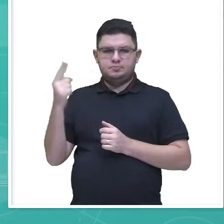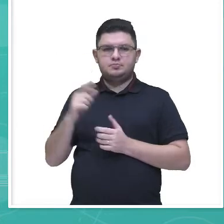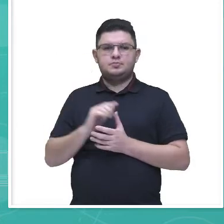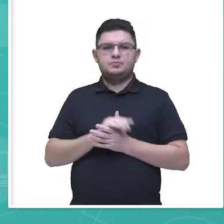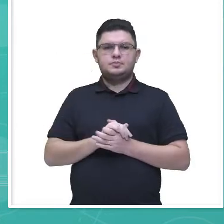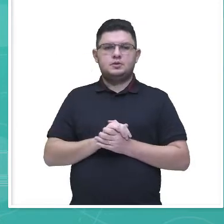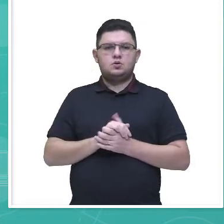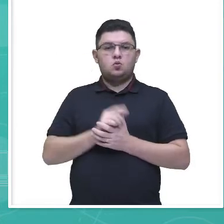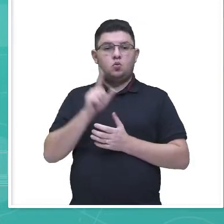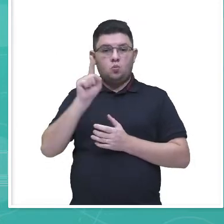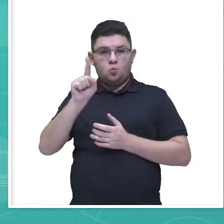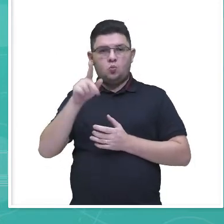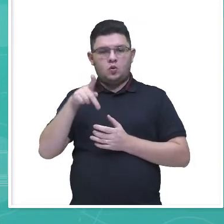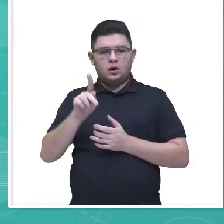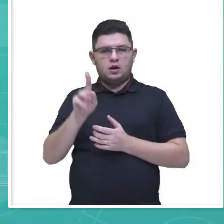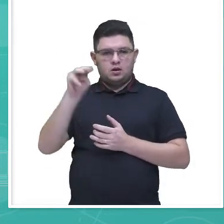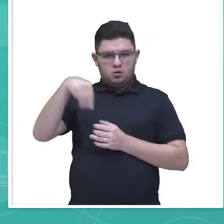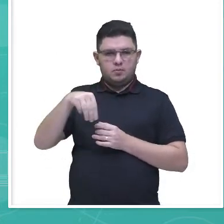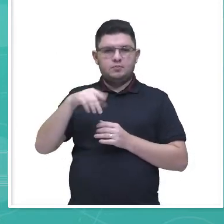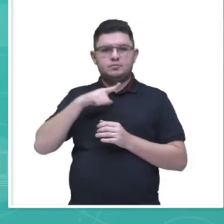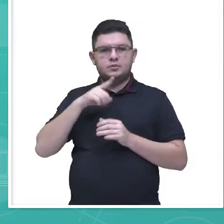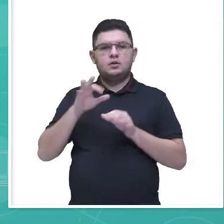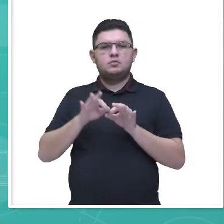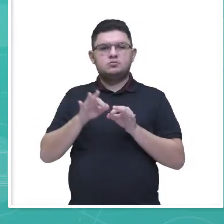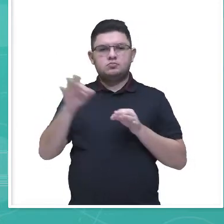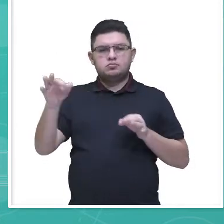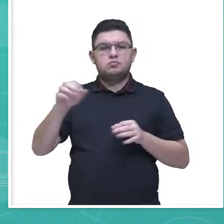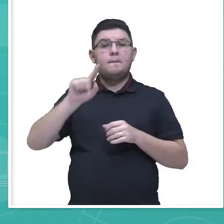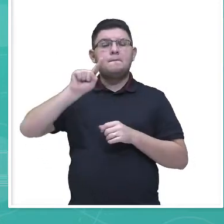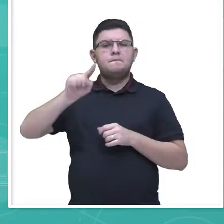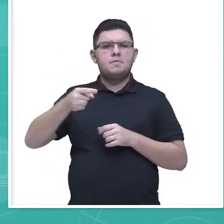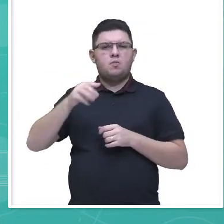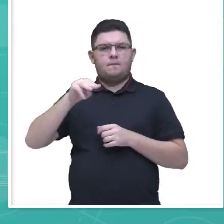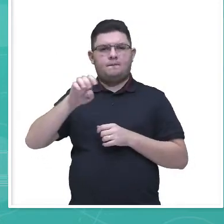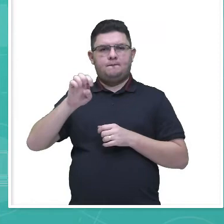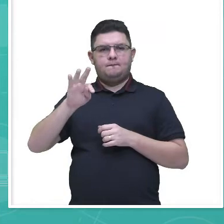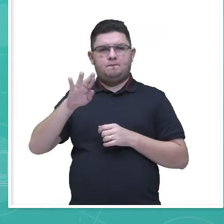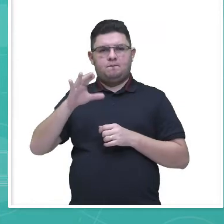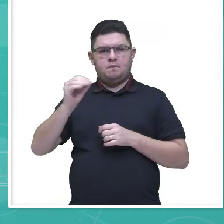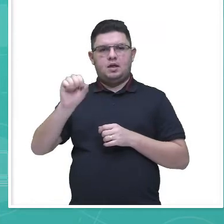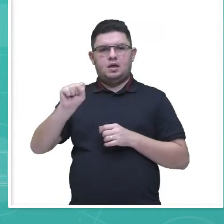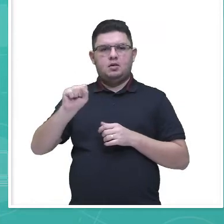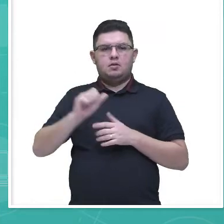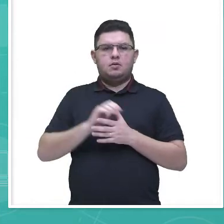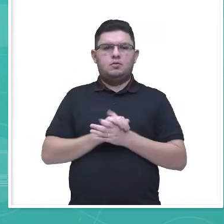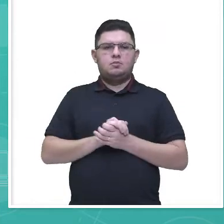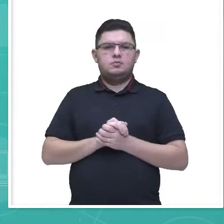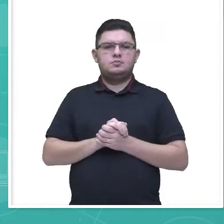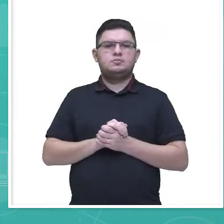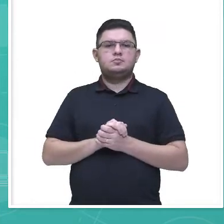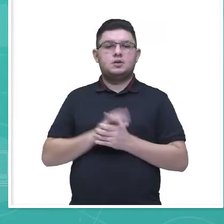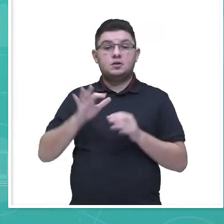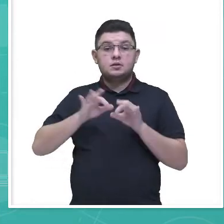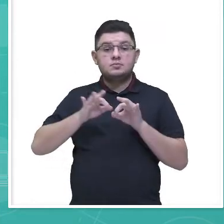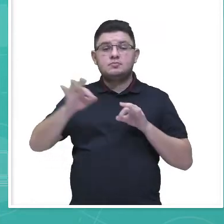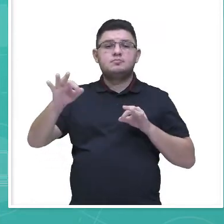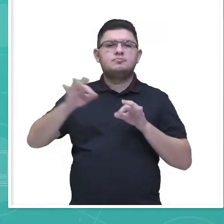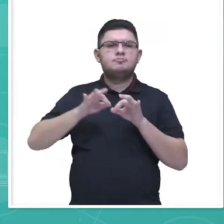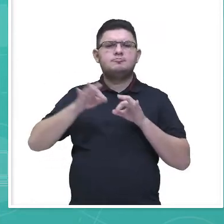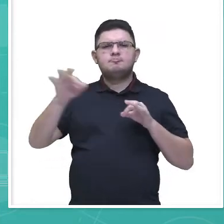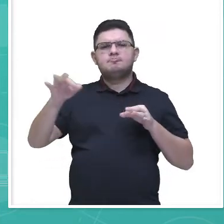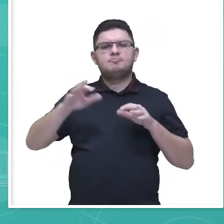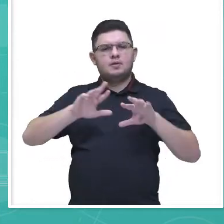quilômetro tem 1.000 metros. Então, a gente tem essas grandezas ali de comprimento, né, mostrando